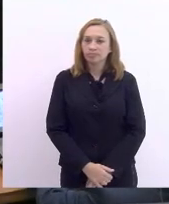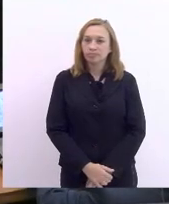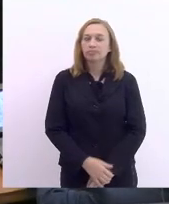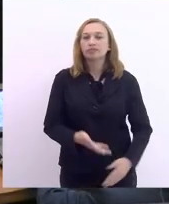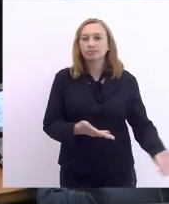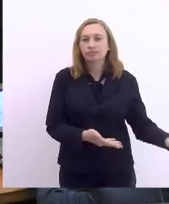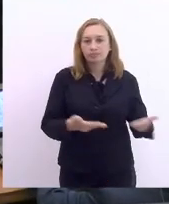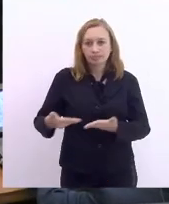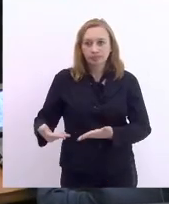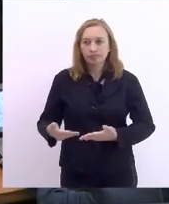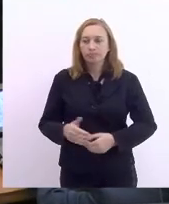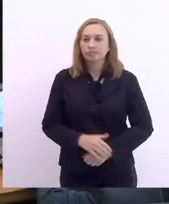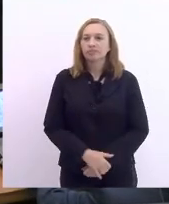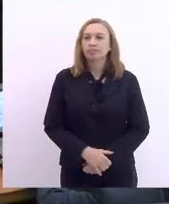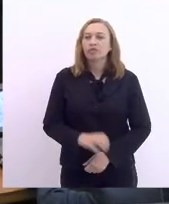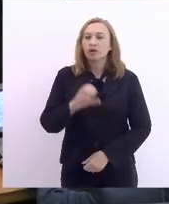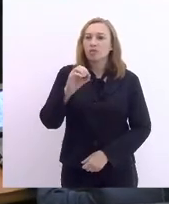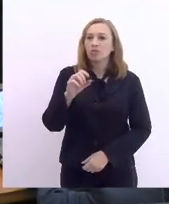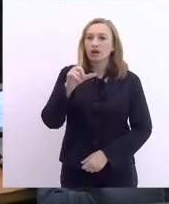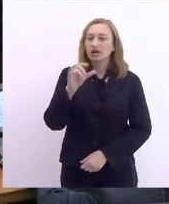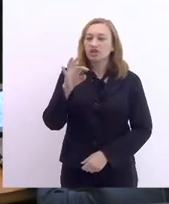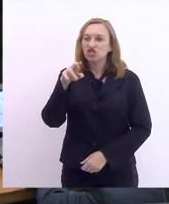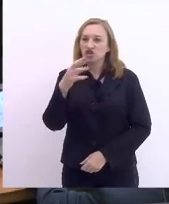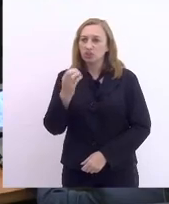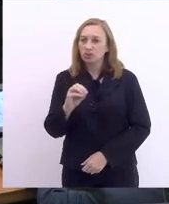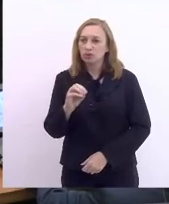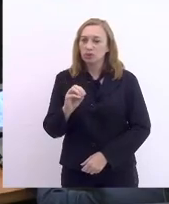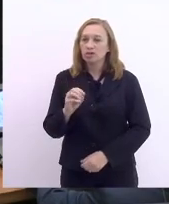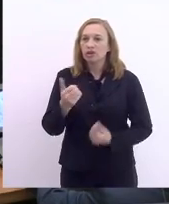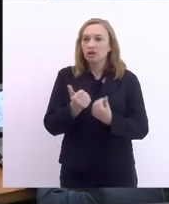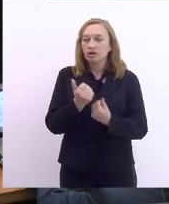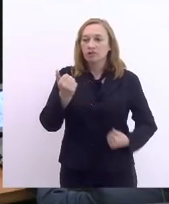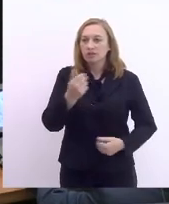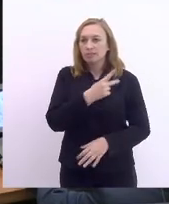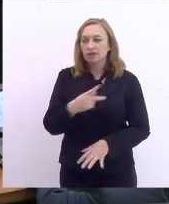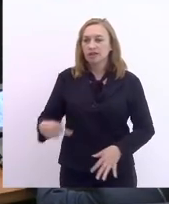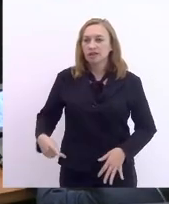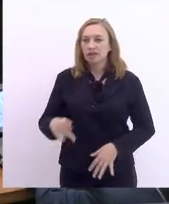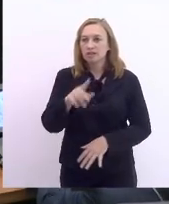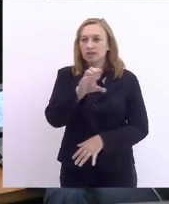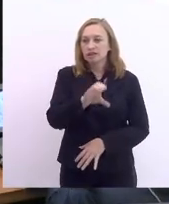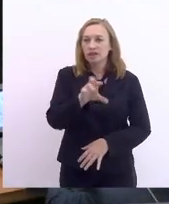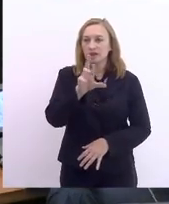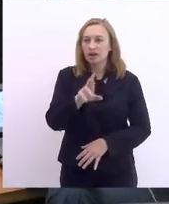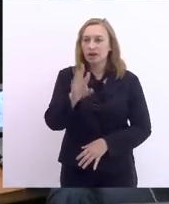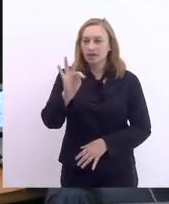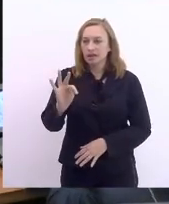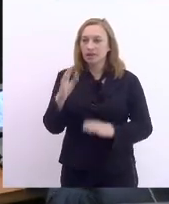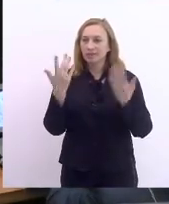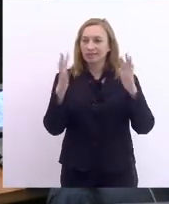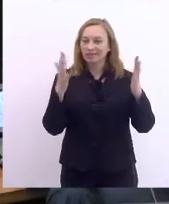a convidar olindino Cerqueira de Souza vice-presidente eleito do TRT RJ